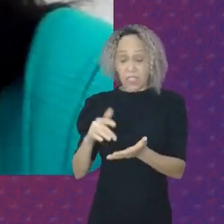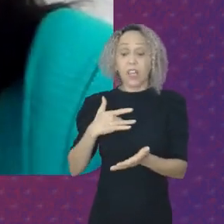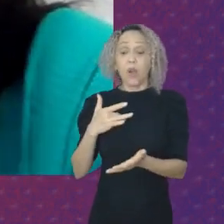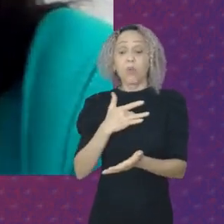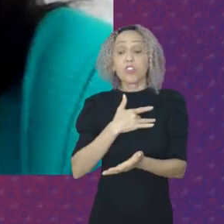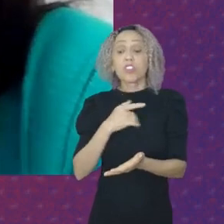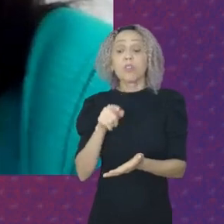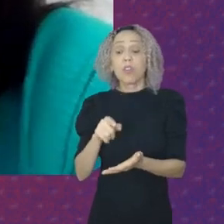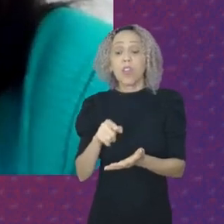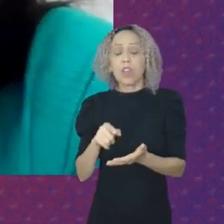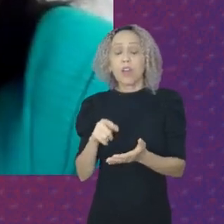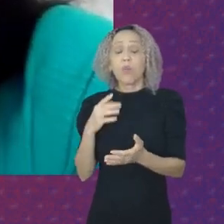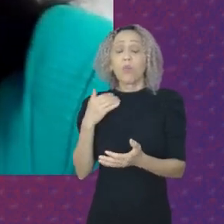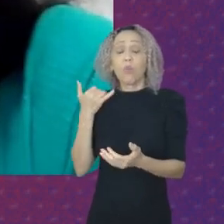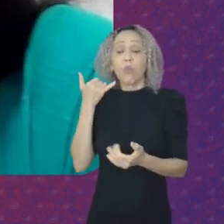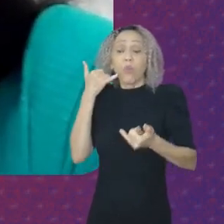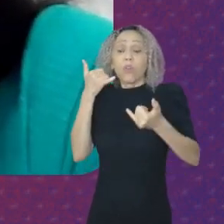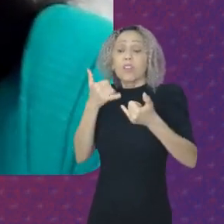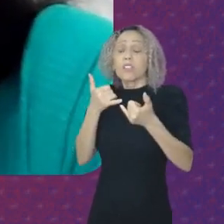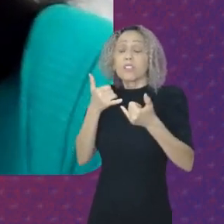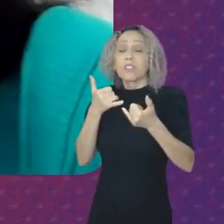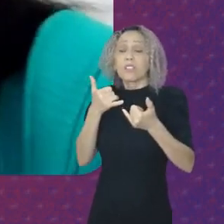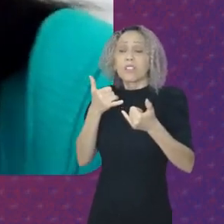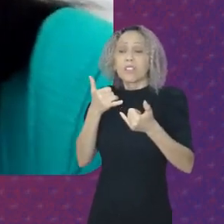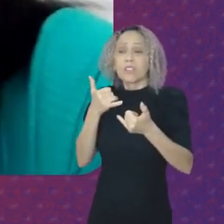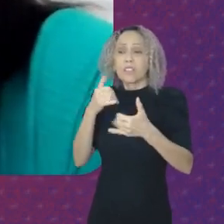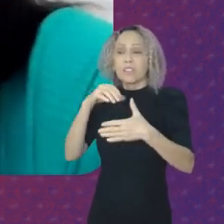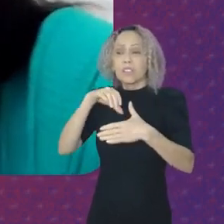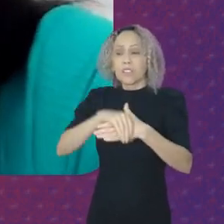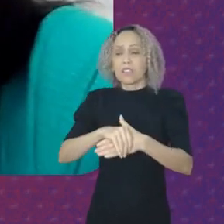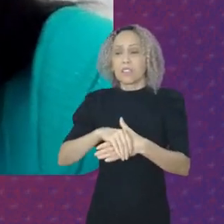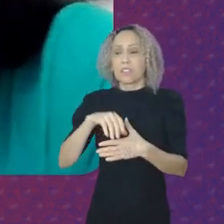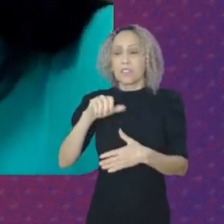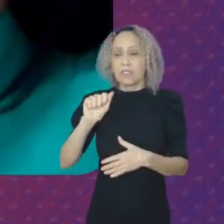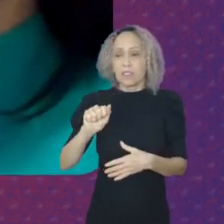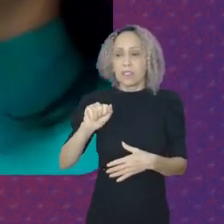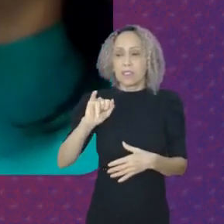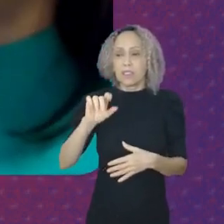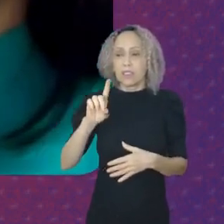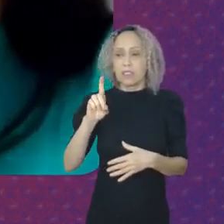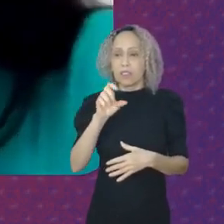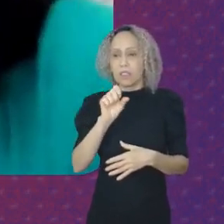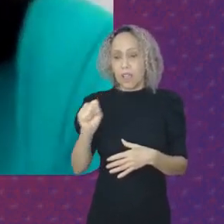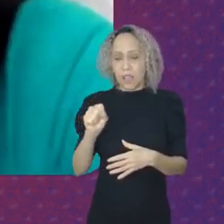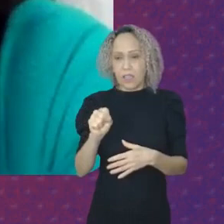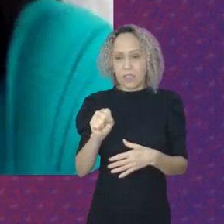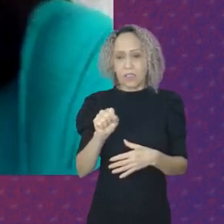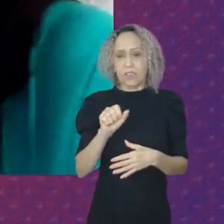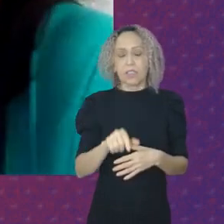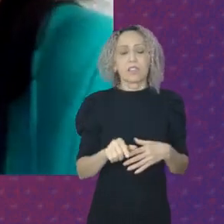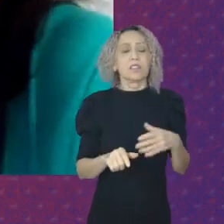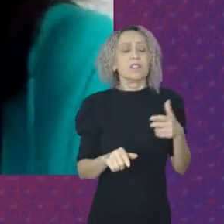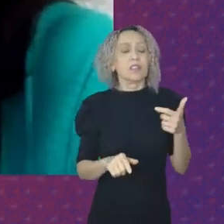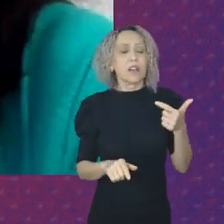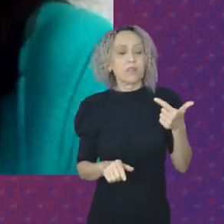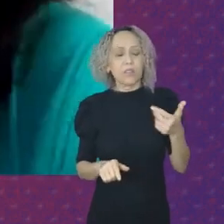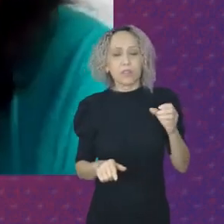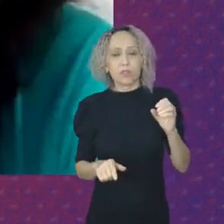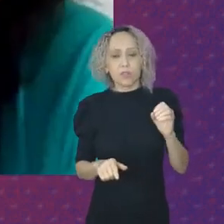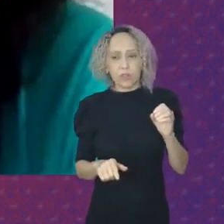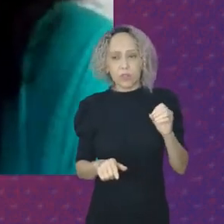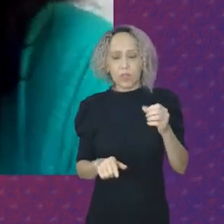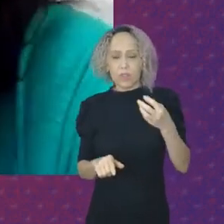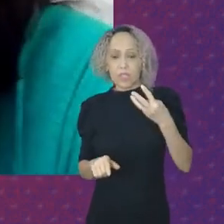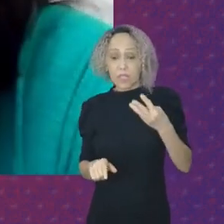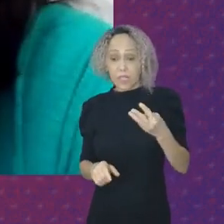se tornou o Disque Saúde. Então, em março de 2003, voltando um pouquinho, é criado o Disque Saúde da Mulher, né, que era